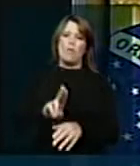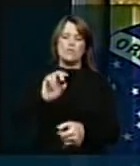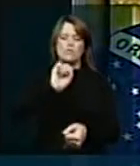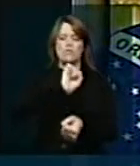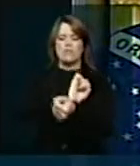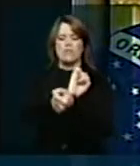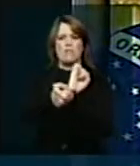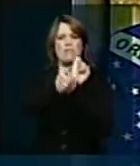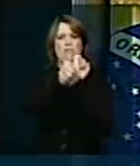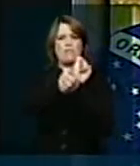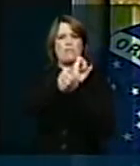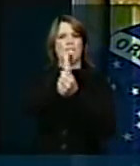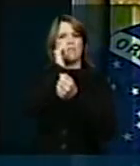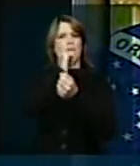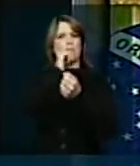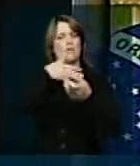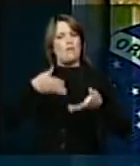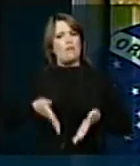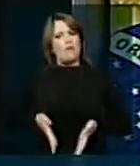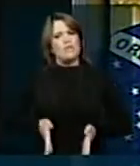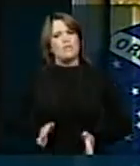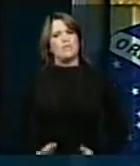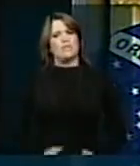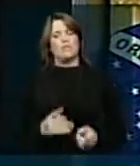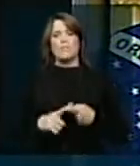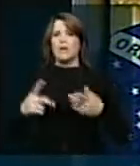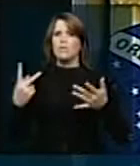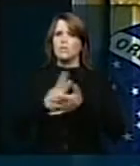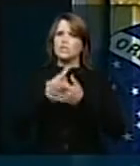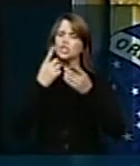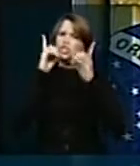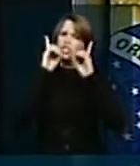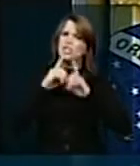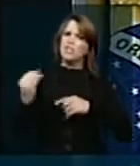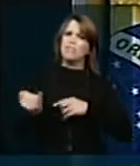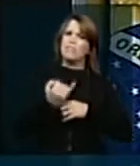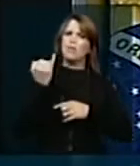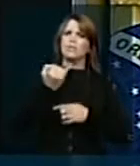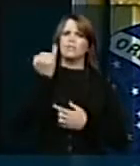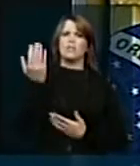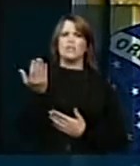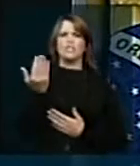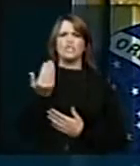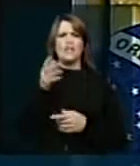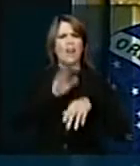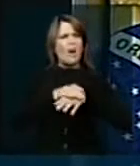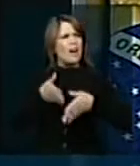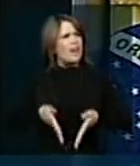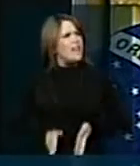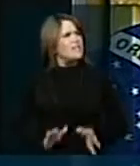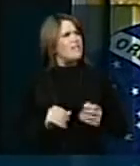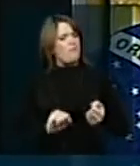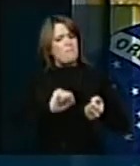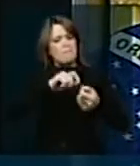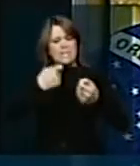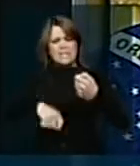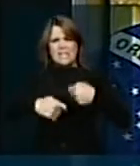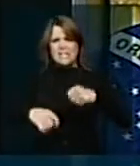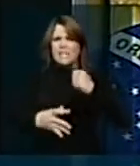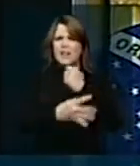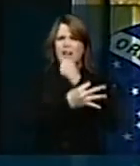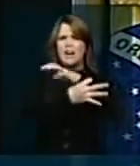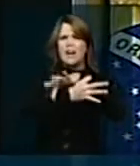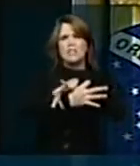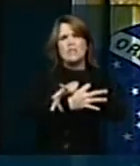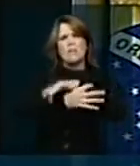em presidiárias durante o parto, prática que viola direitos fundamentais garantidos pela Constituição,